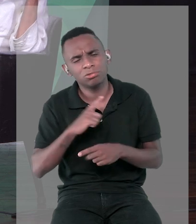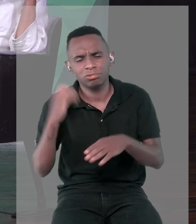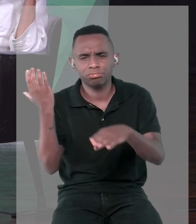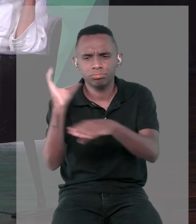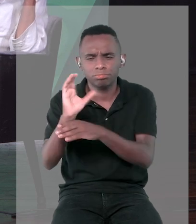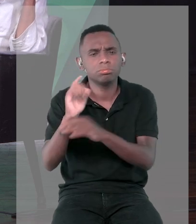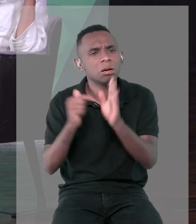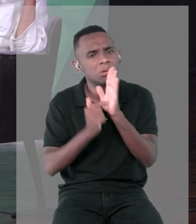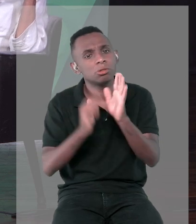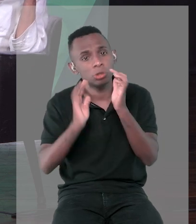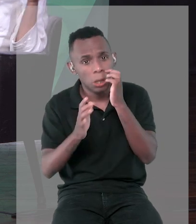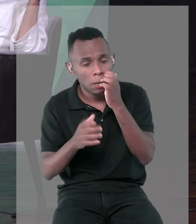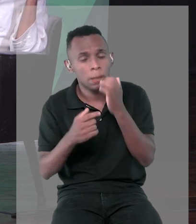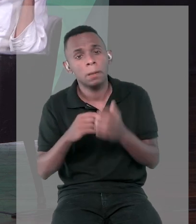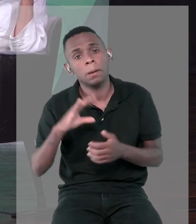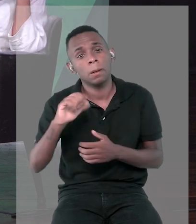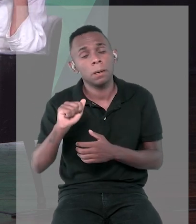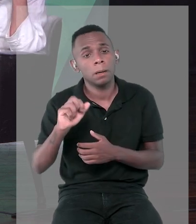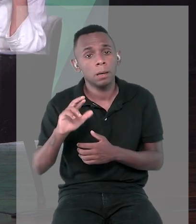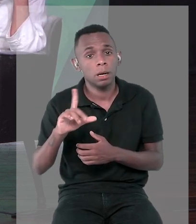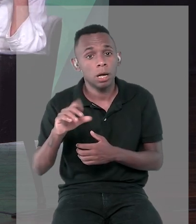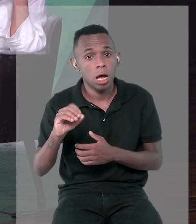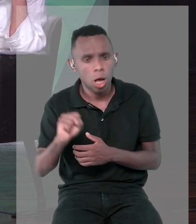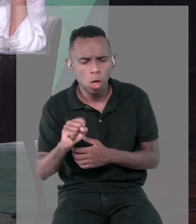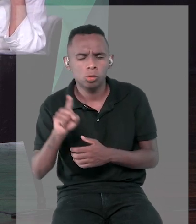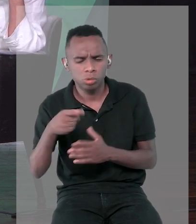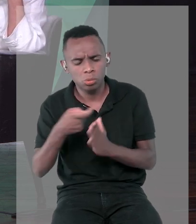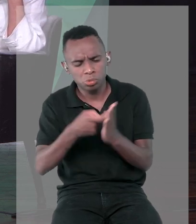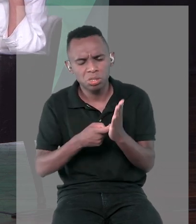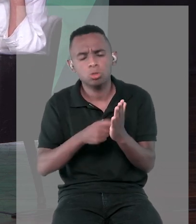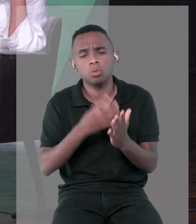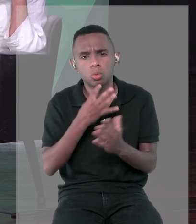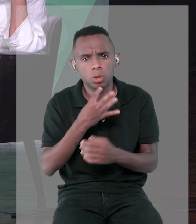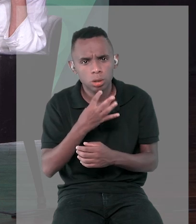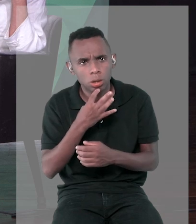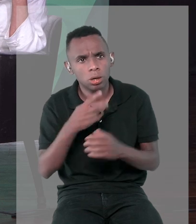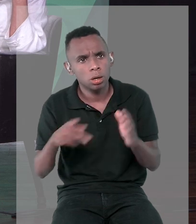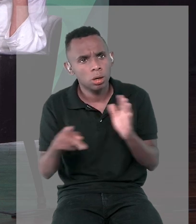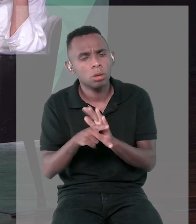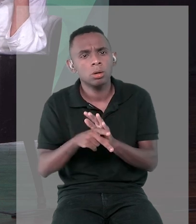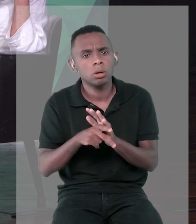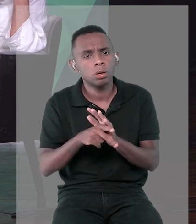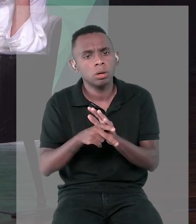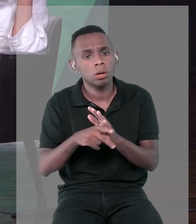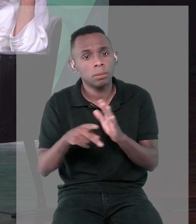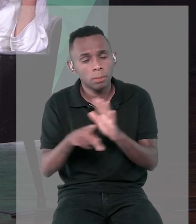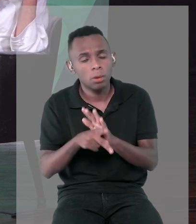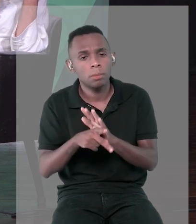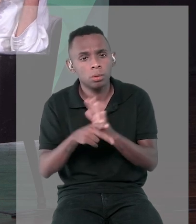tinham sido publicados. É o caso do Humberto Werneck, que é um texto muito conhecido, né, que é do